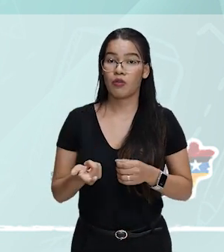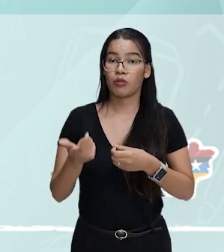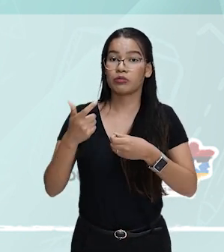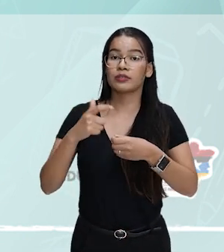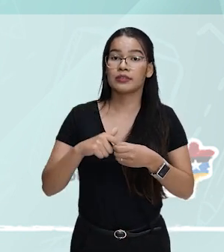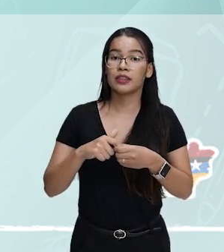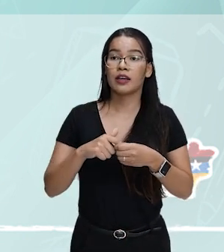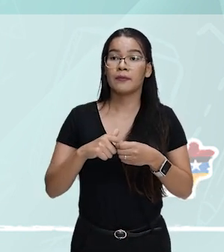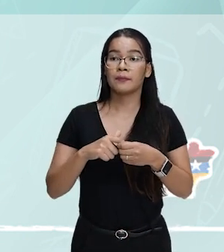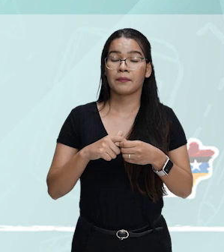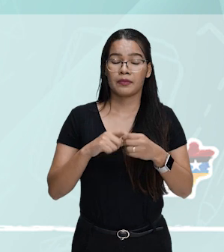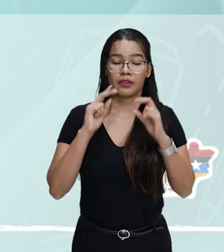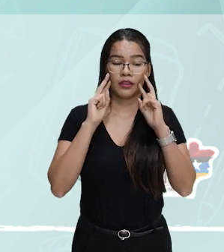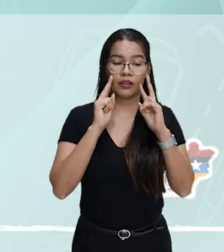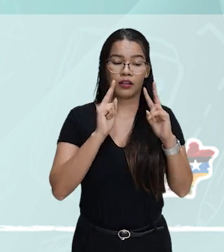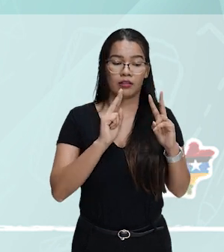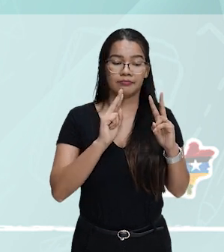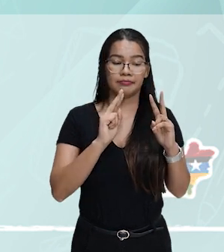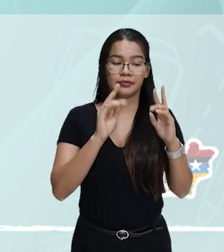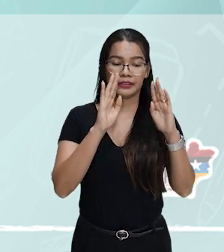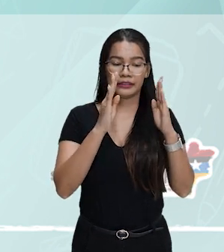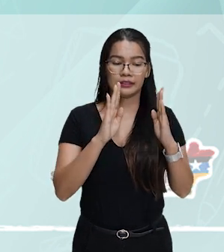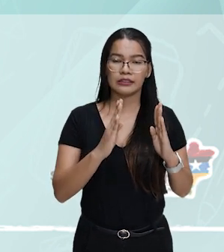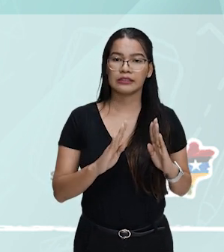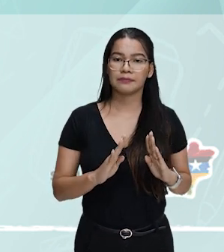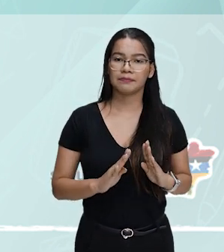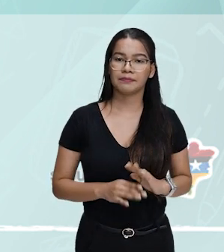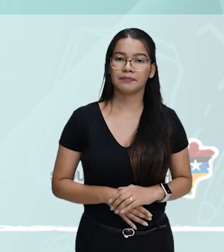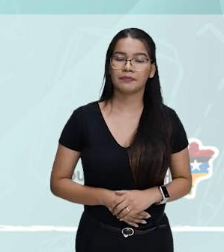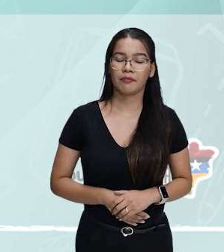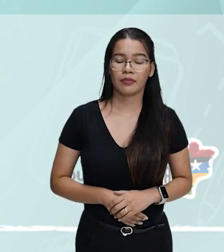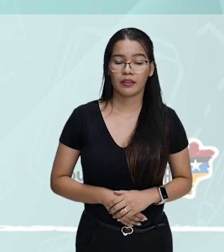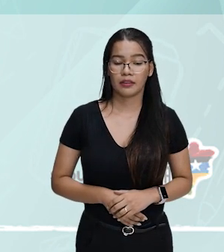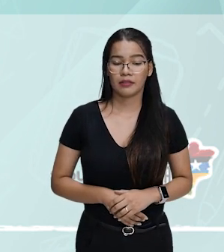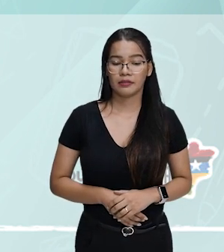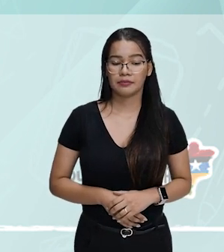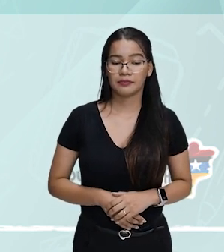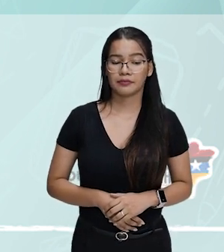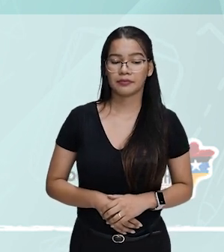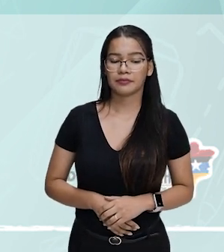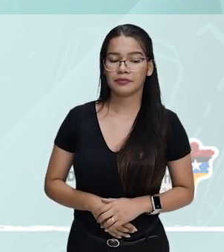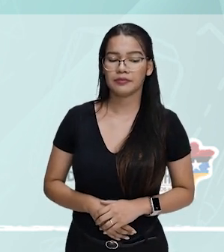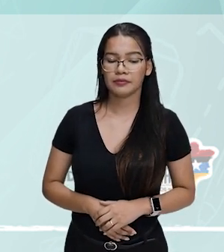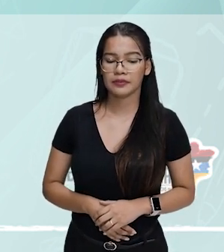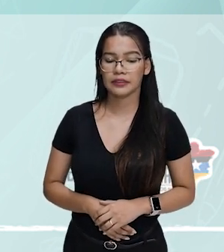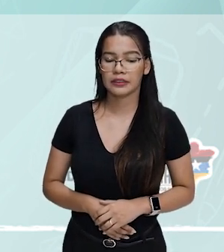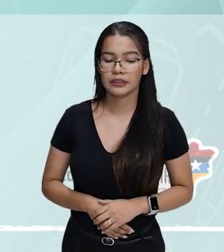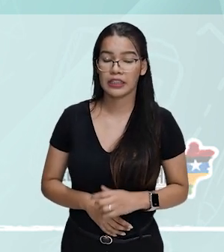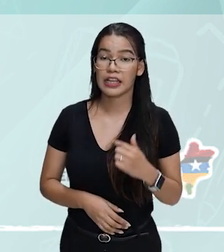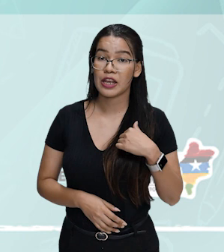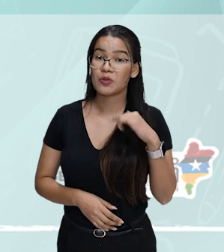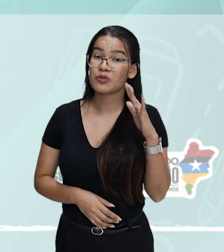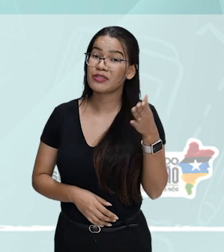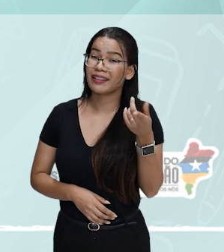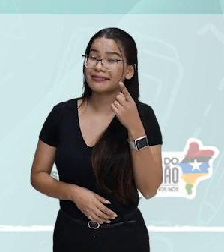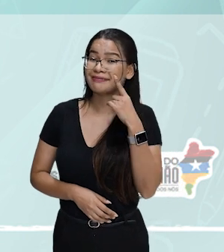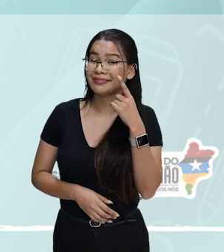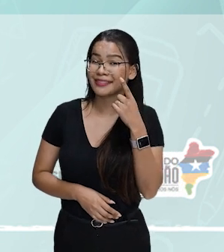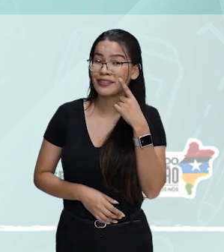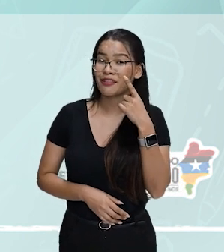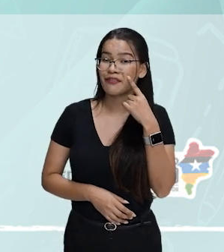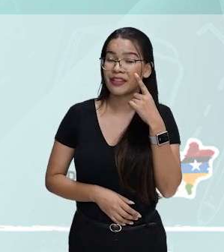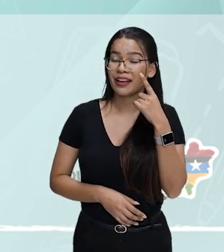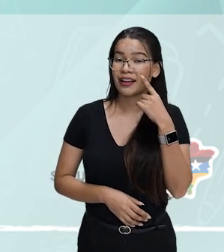gente ir na linha certinha, tá? Aqui, ó. Eu já suspeitava,